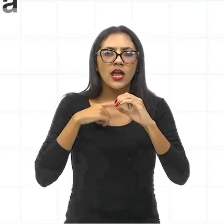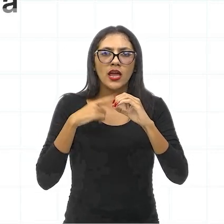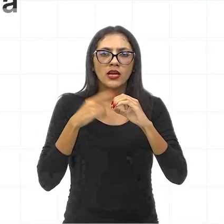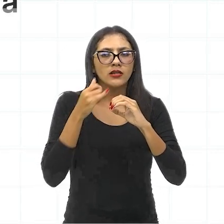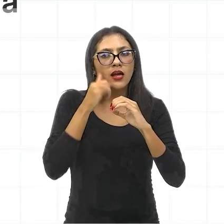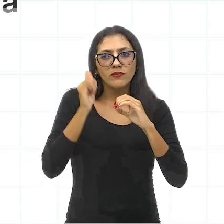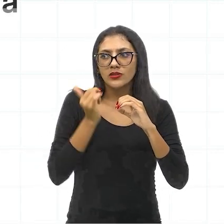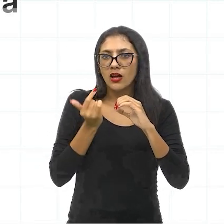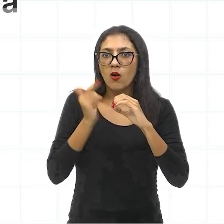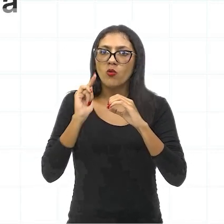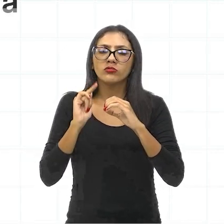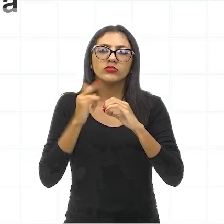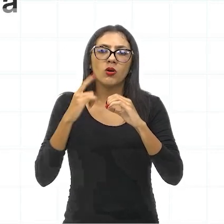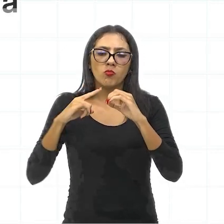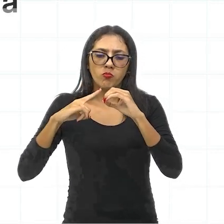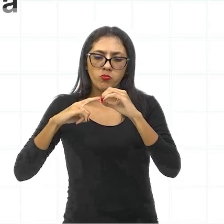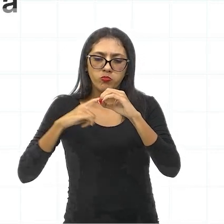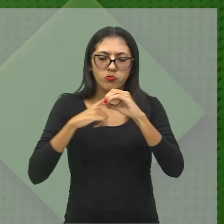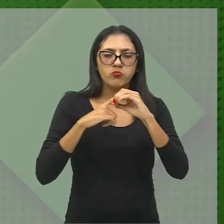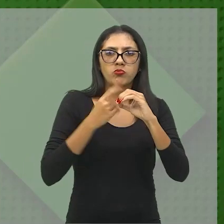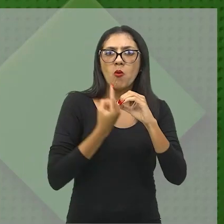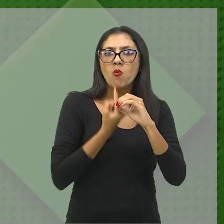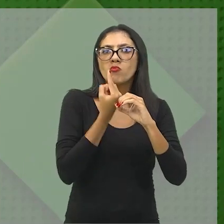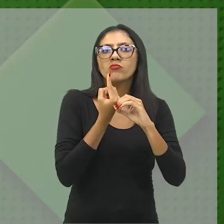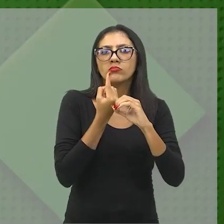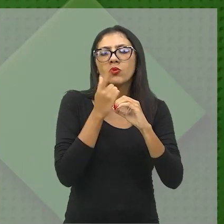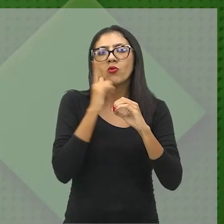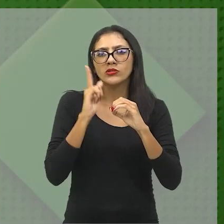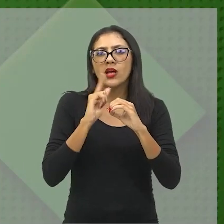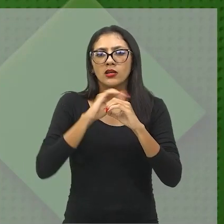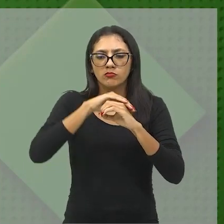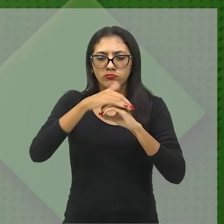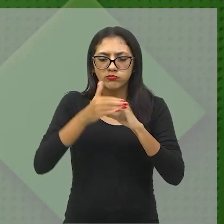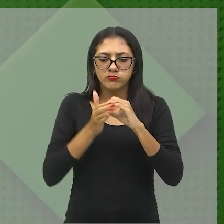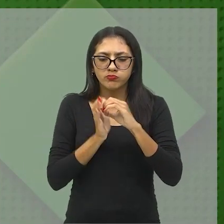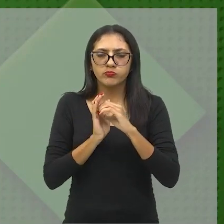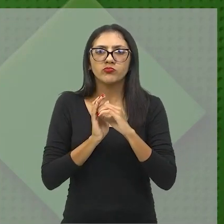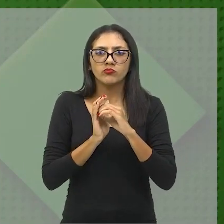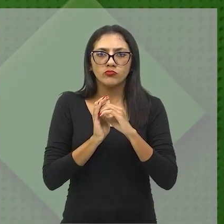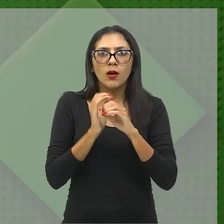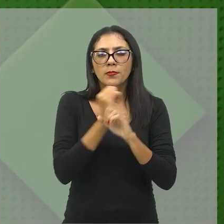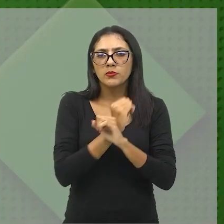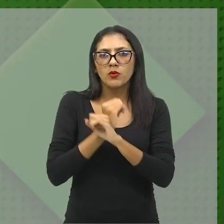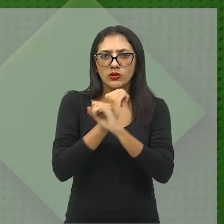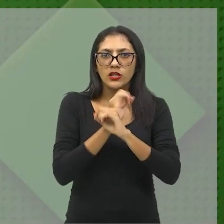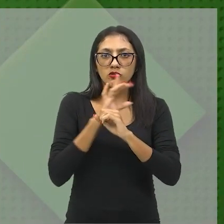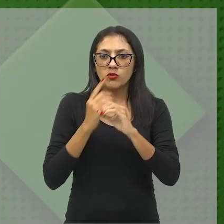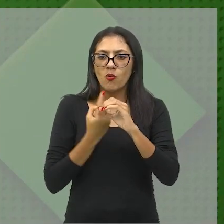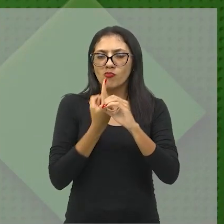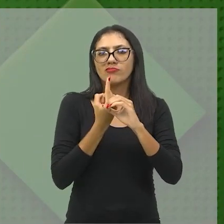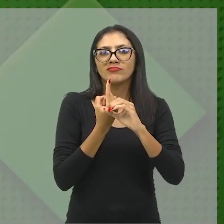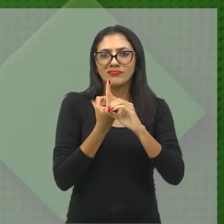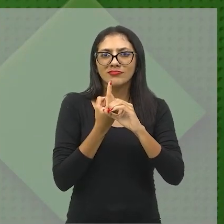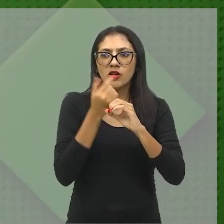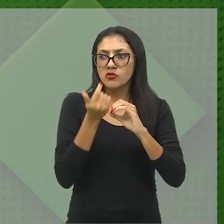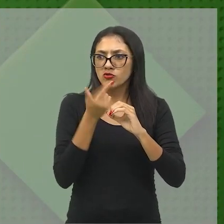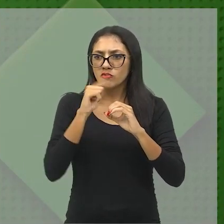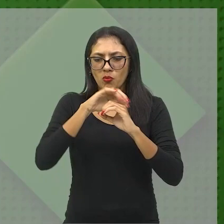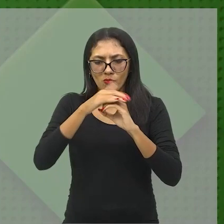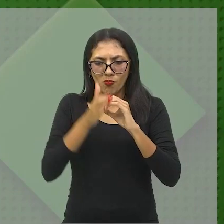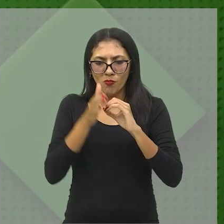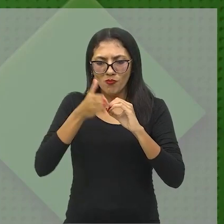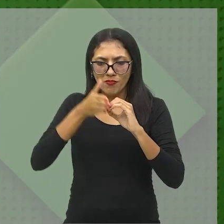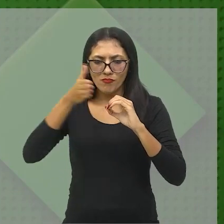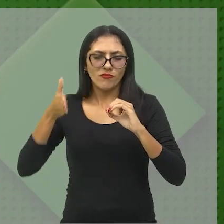de outros, né? Então, como nós vimos, eram vários espermatozoides que estavam chegando lá no óvulo, né? Mas somente um vai penetrar